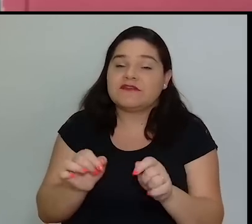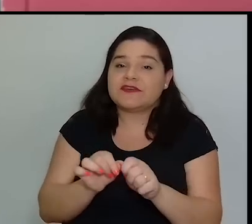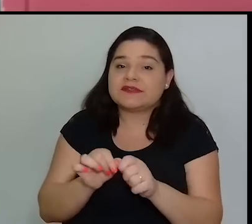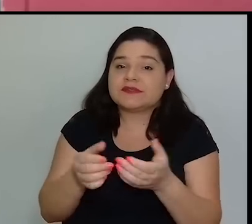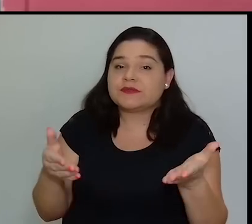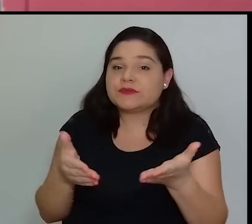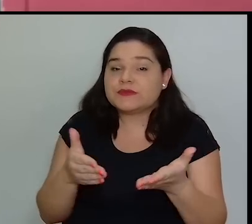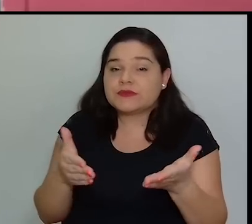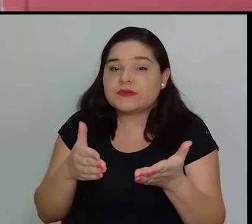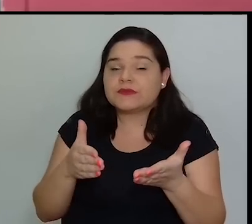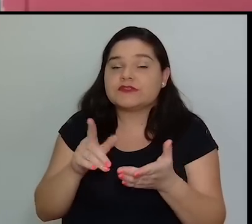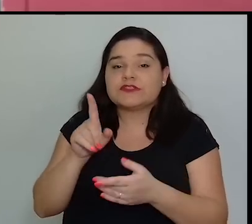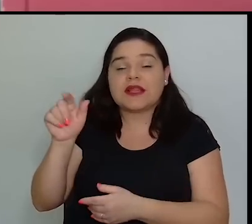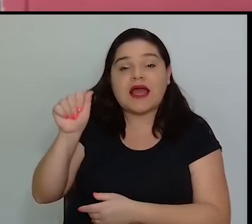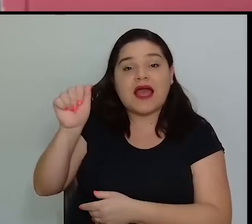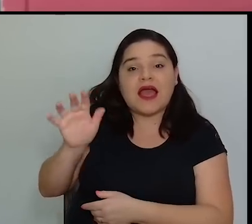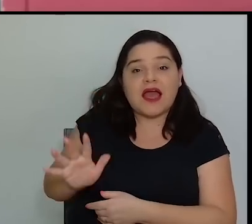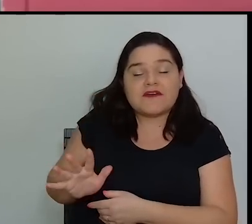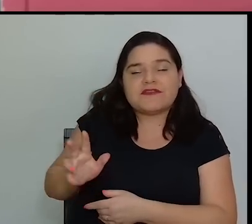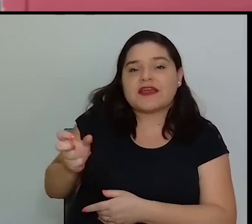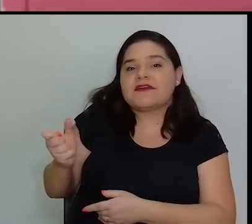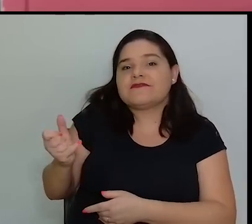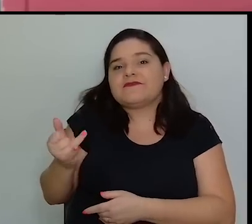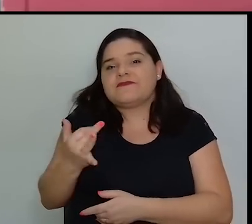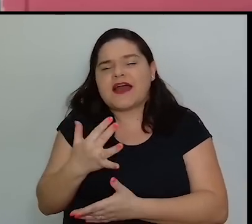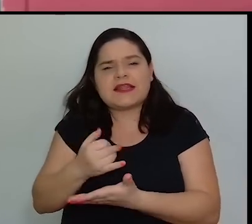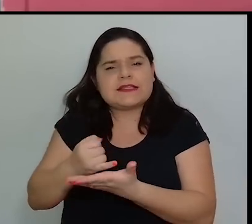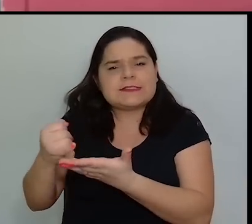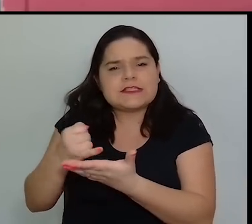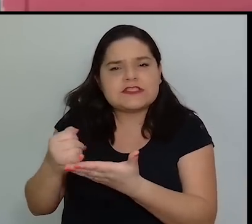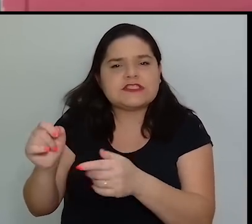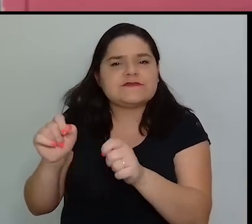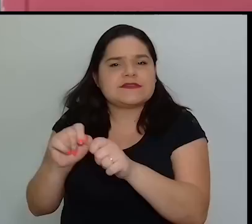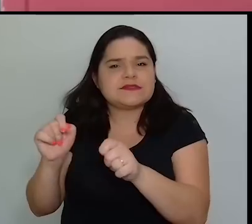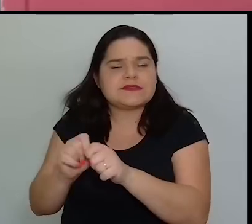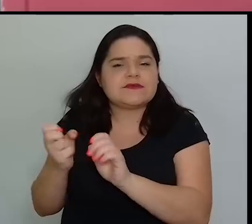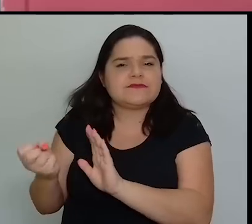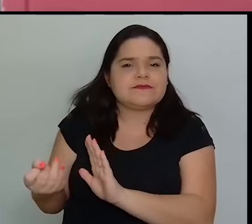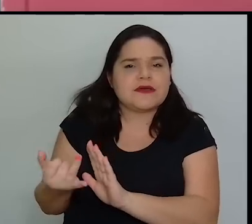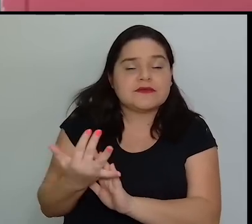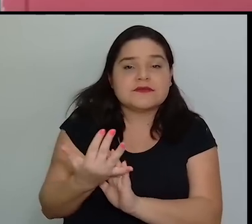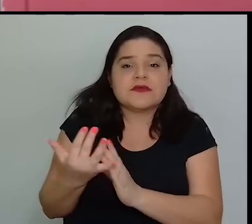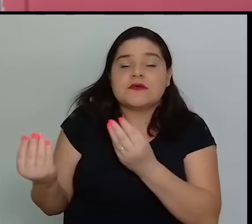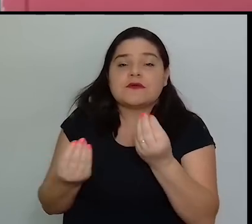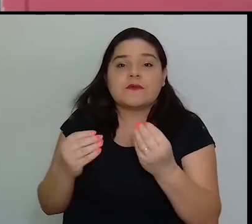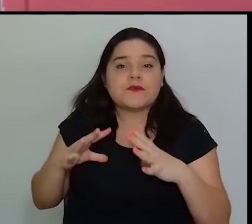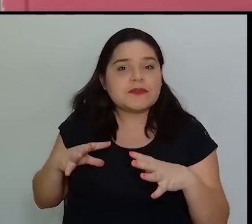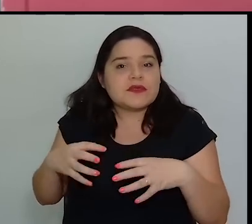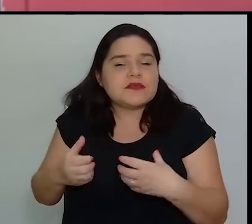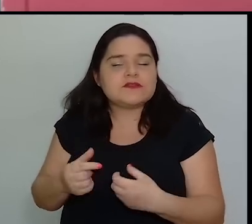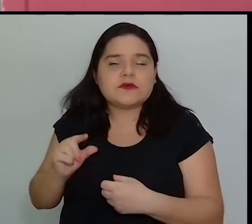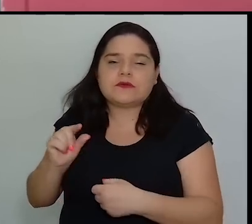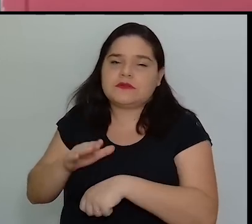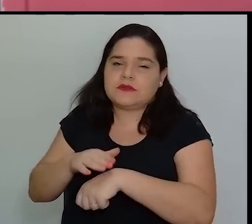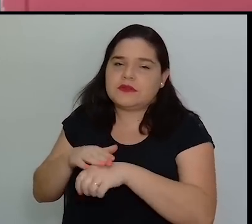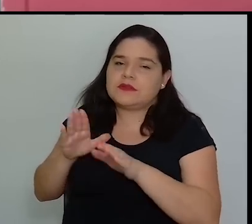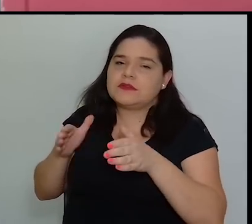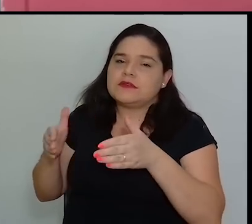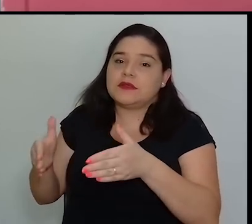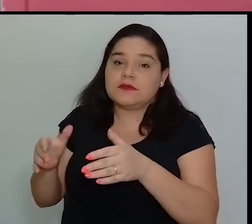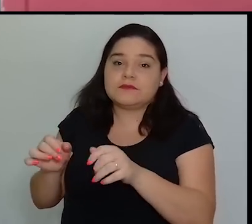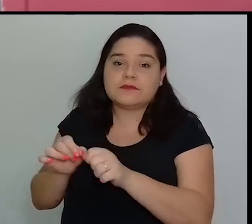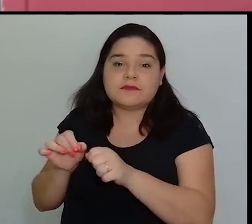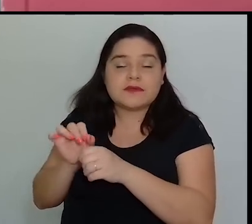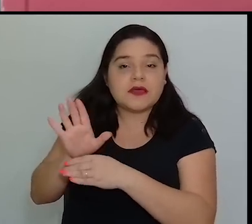na África uma série de iniciativas de ações Então como é que agora eu dedico também um pouco mais de tempo para poder a gente